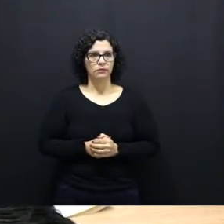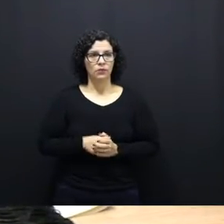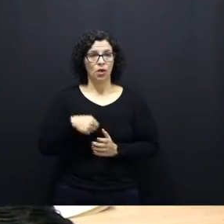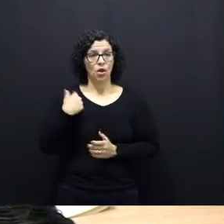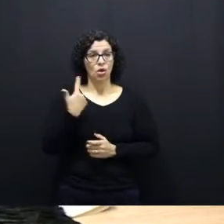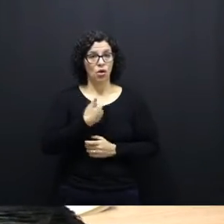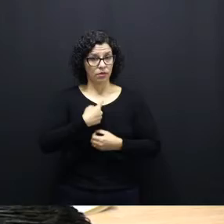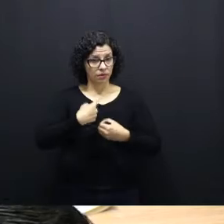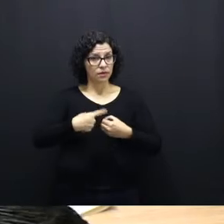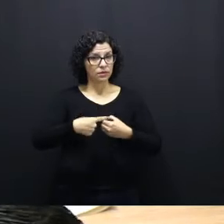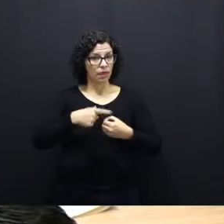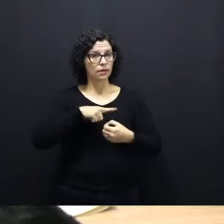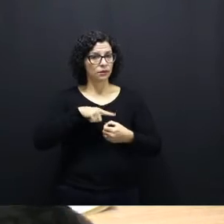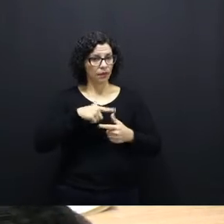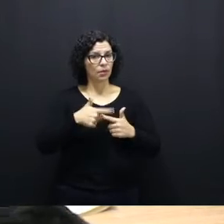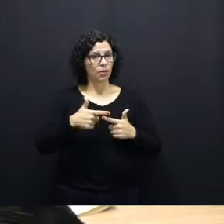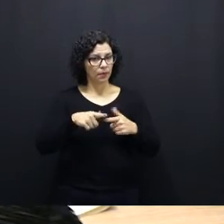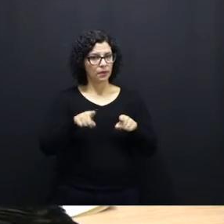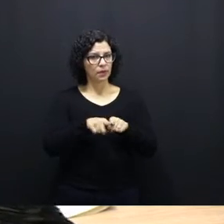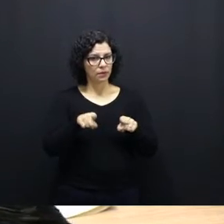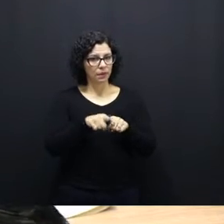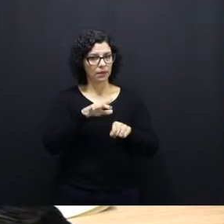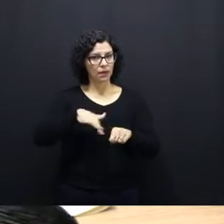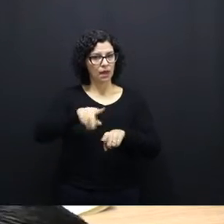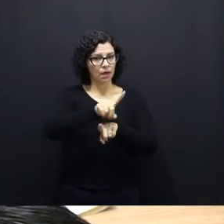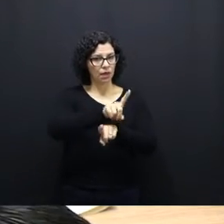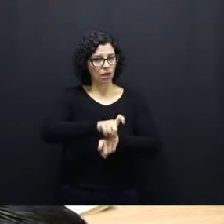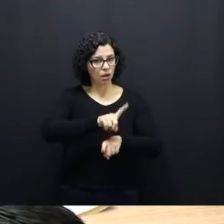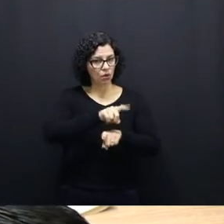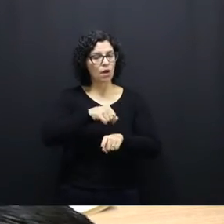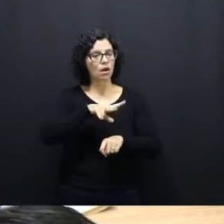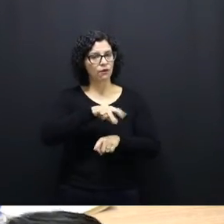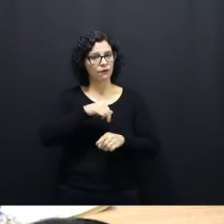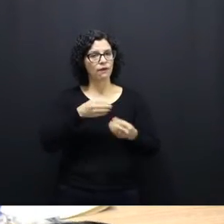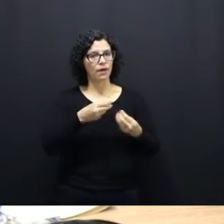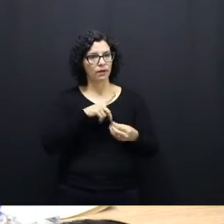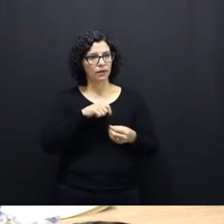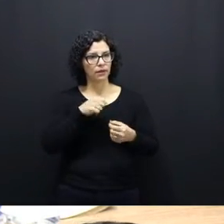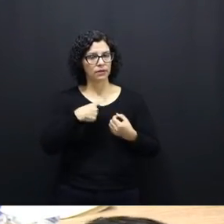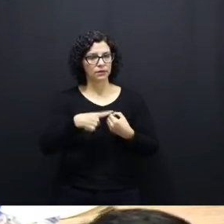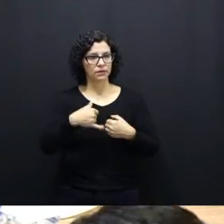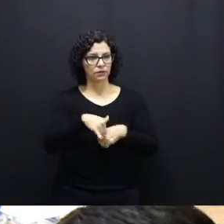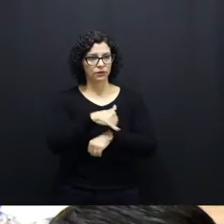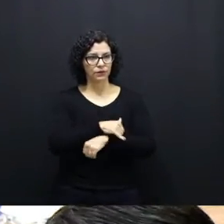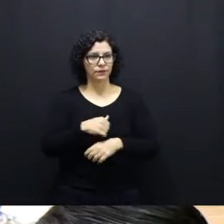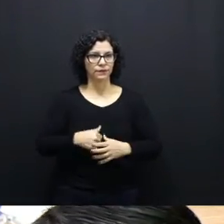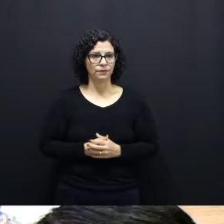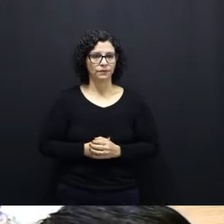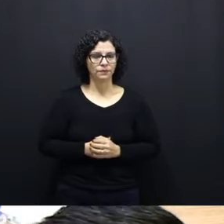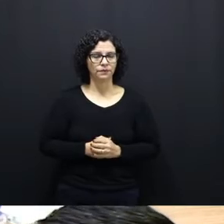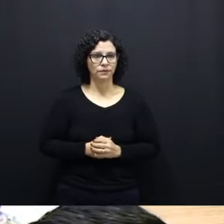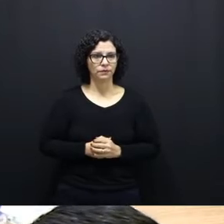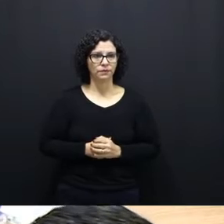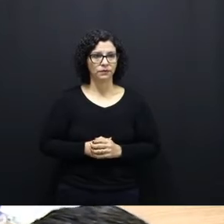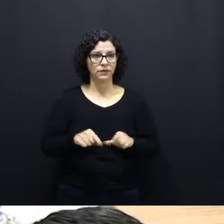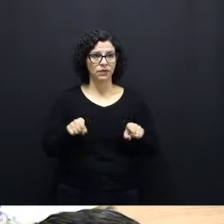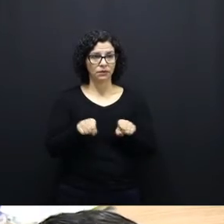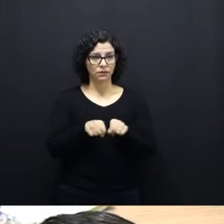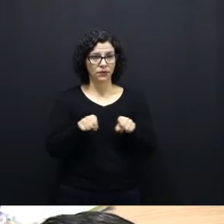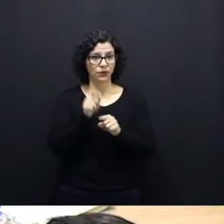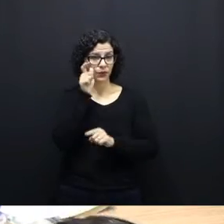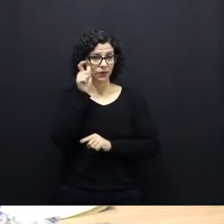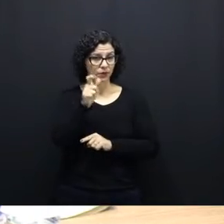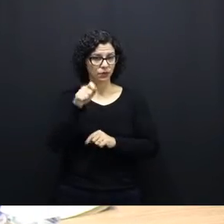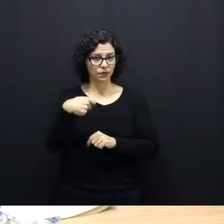vai impactar nosso município e principalmente área rural São dos Pinhais da Vitória também estou